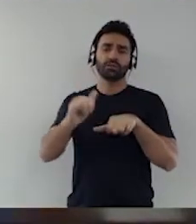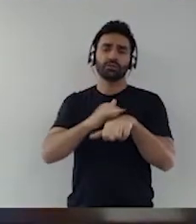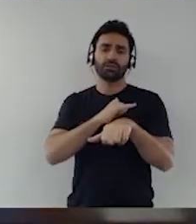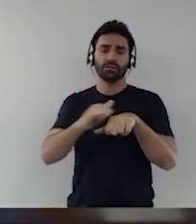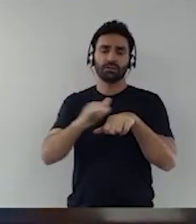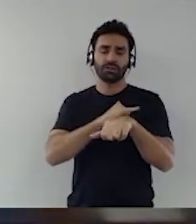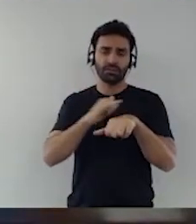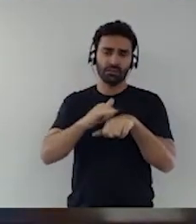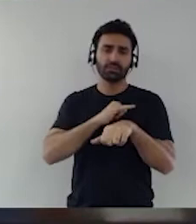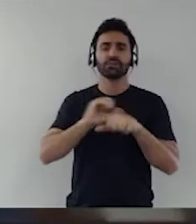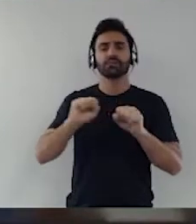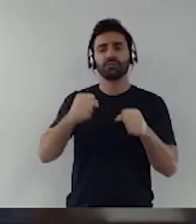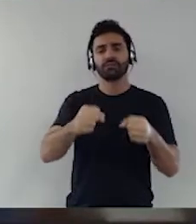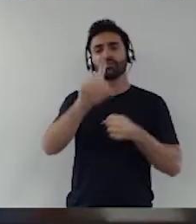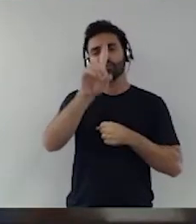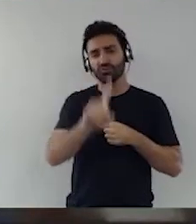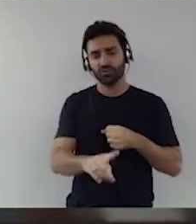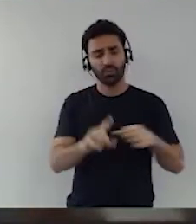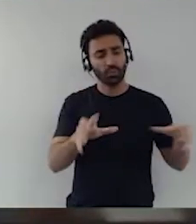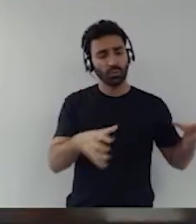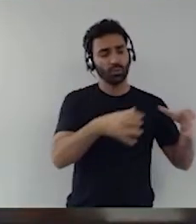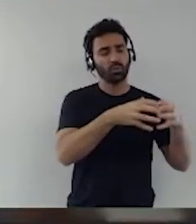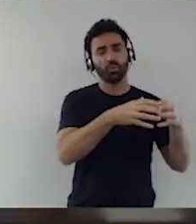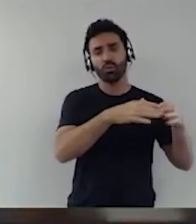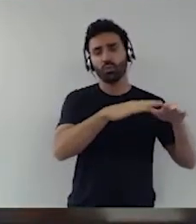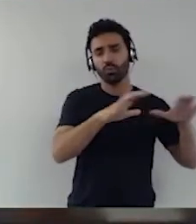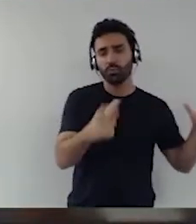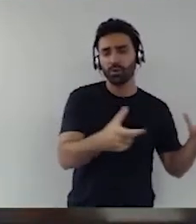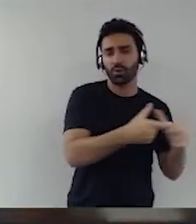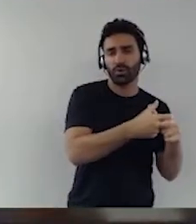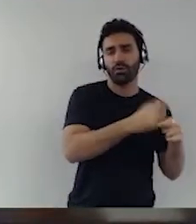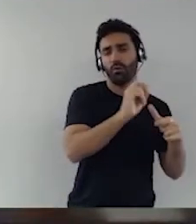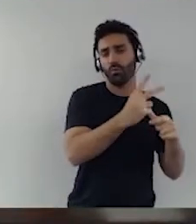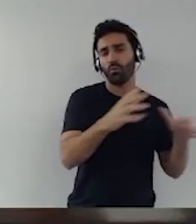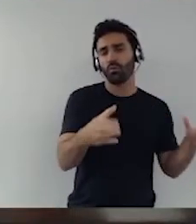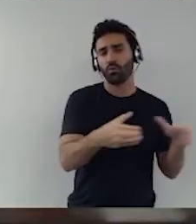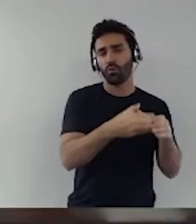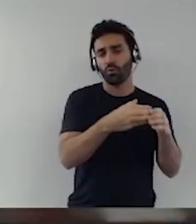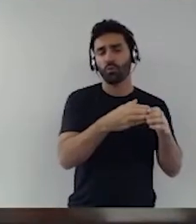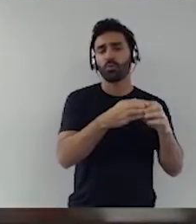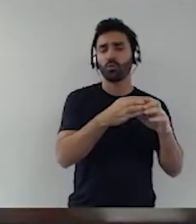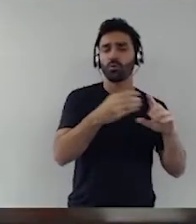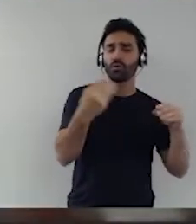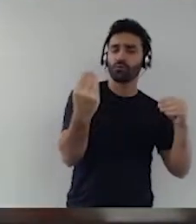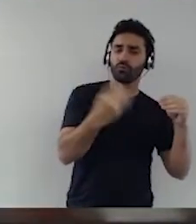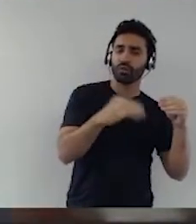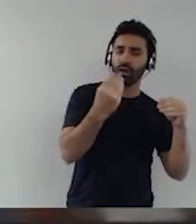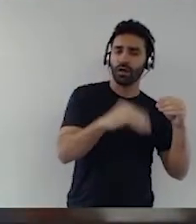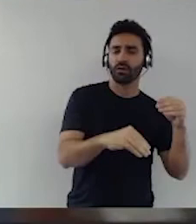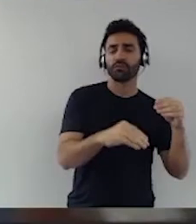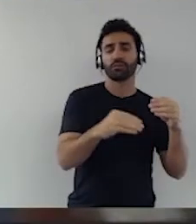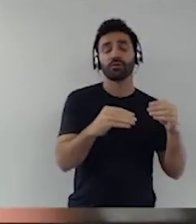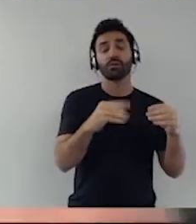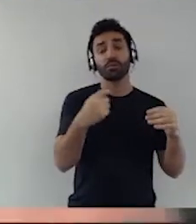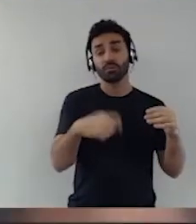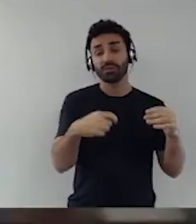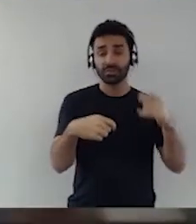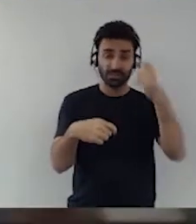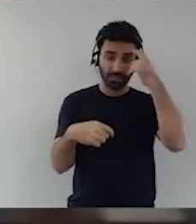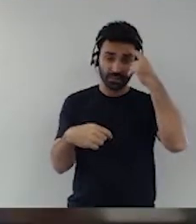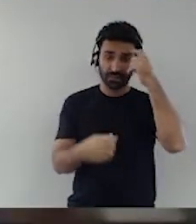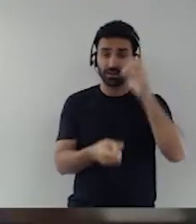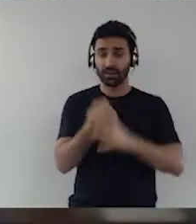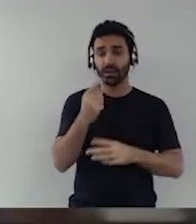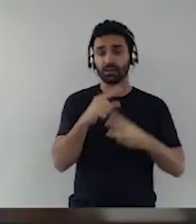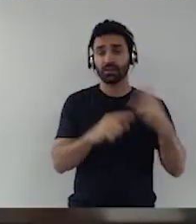direitos, especialmente das minorias e dos grupos em situação de vulnerabilidade. É preciso pensar, no meu ponto de vista, 3 grandes